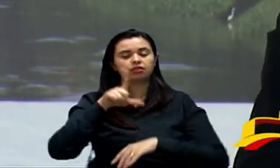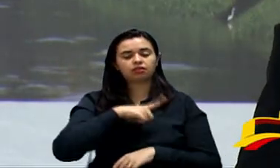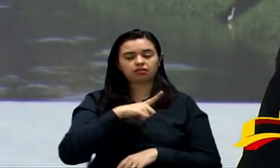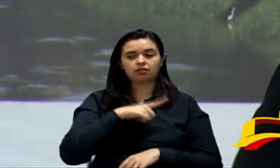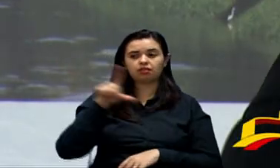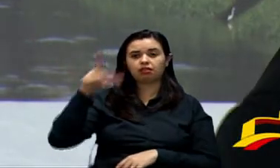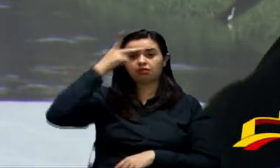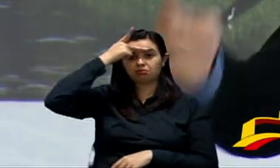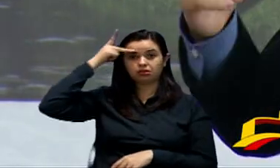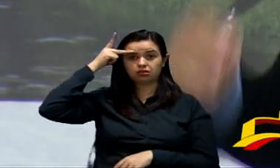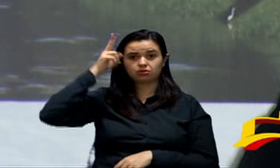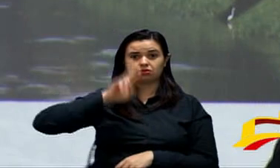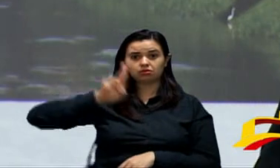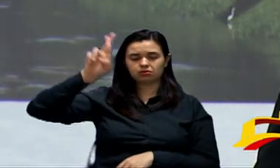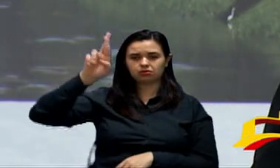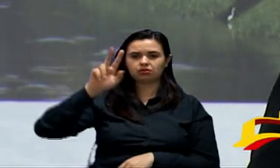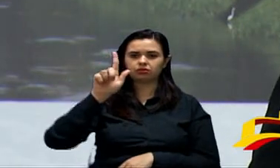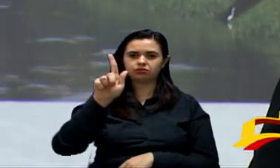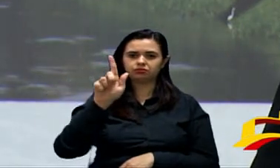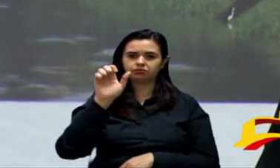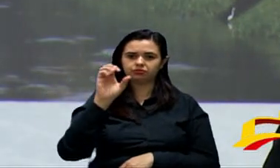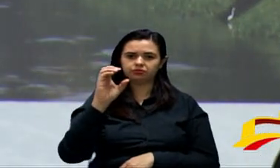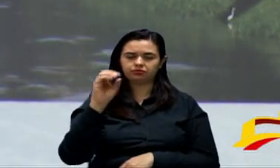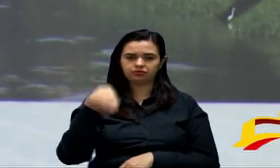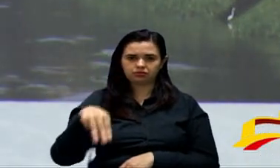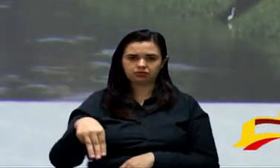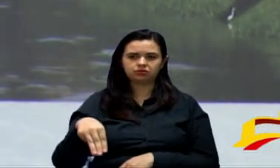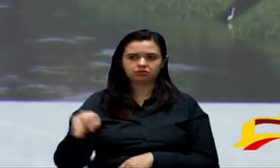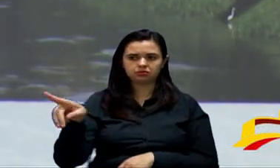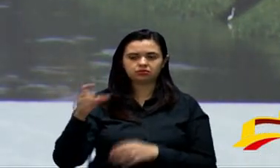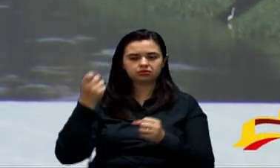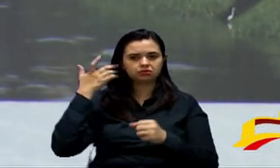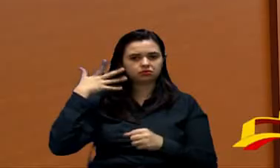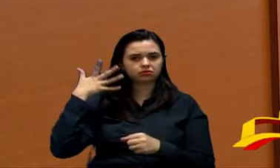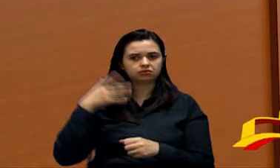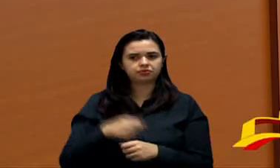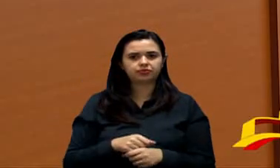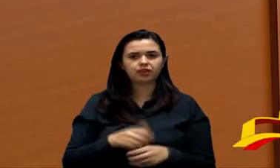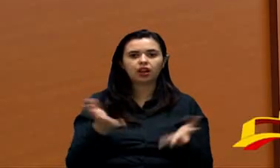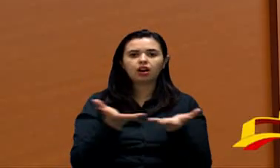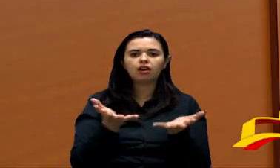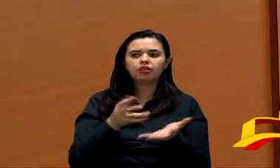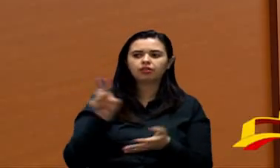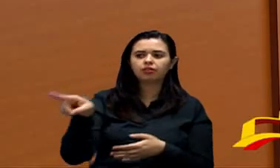nas escolas. Eu vou dar parte para o Vitão, presidente, gostaria de falar.